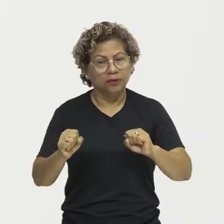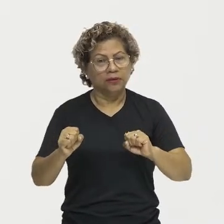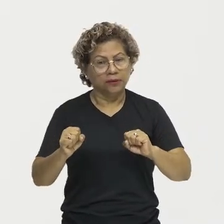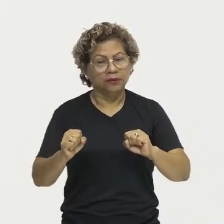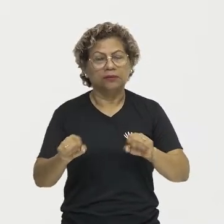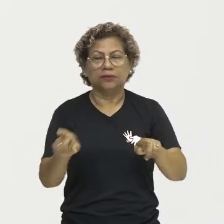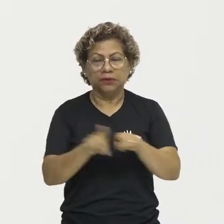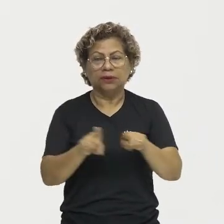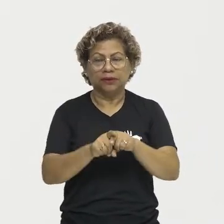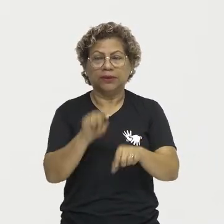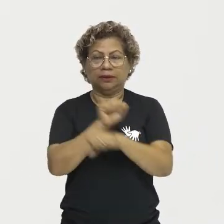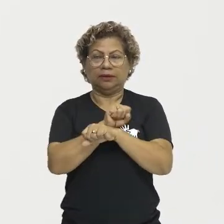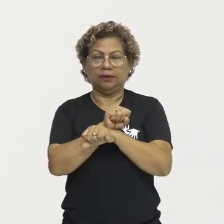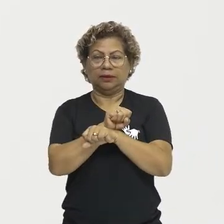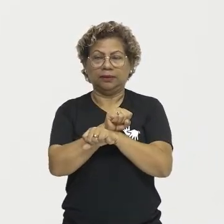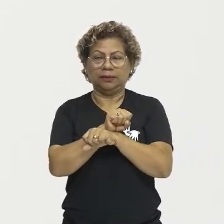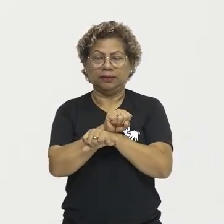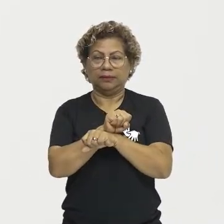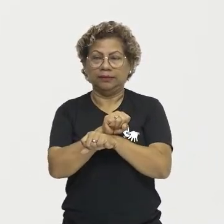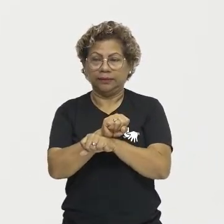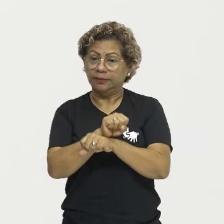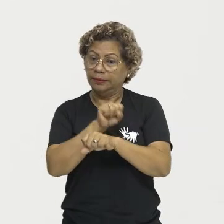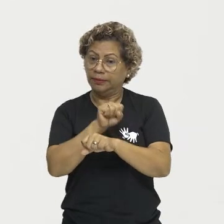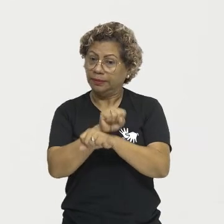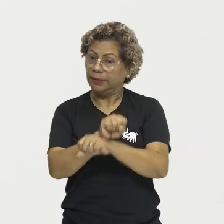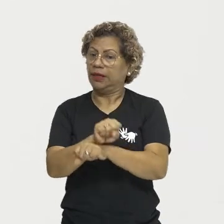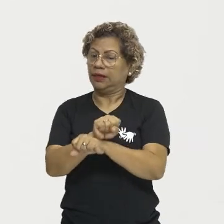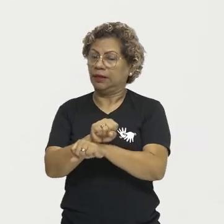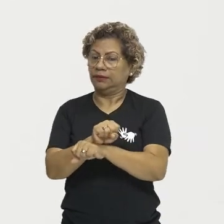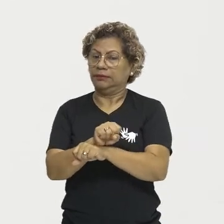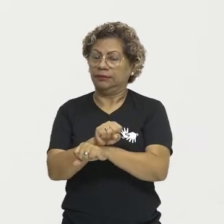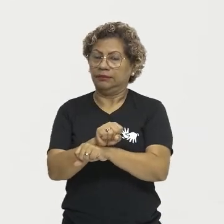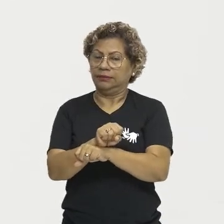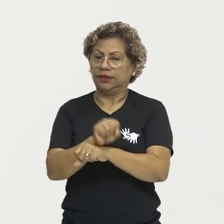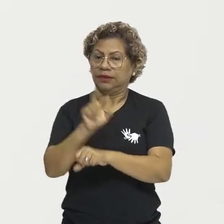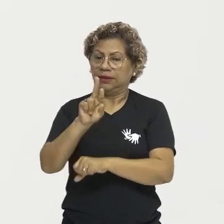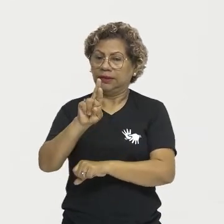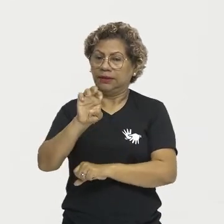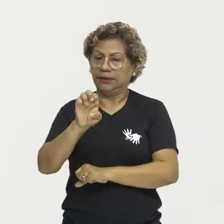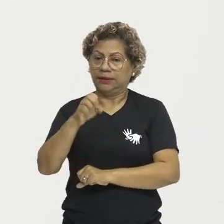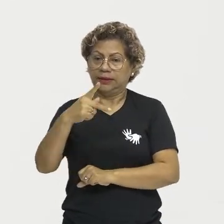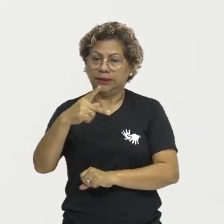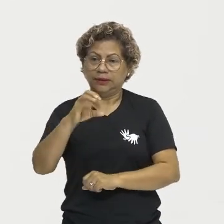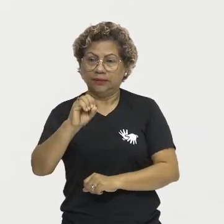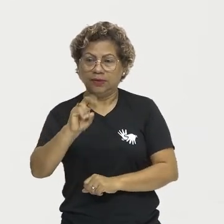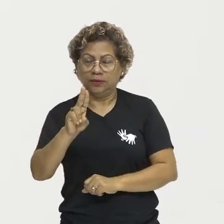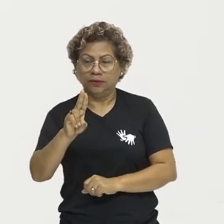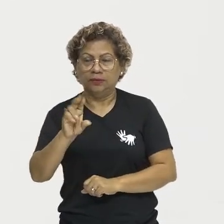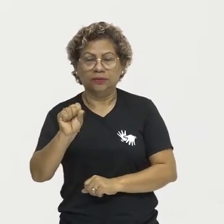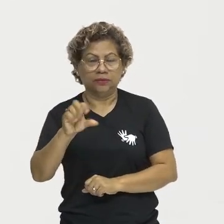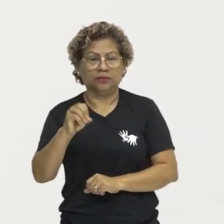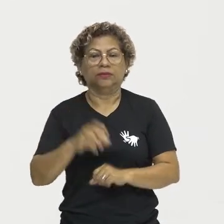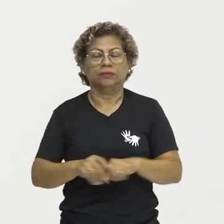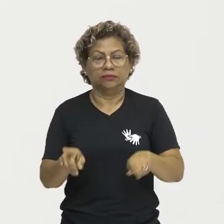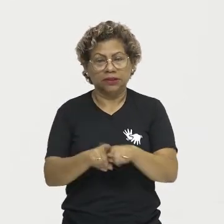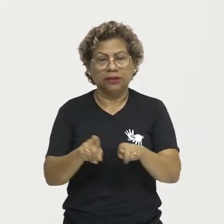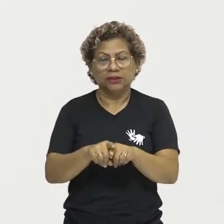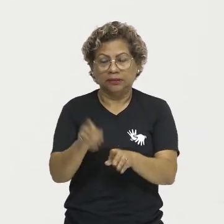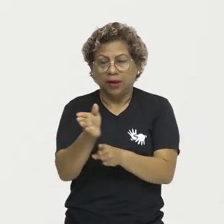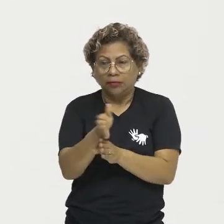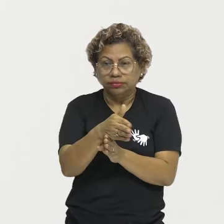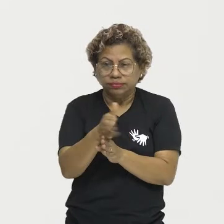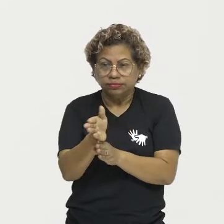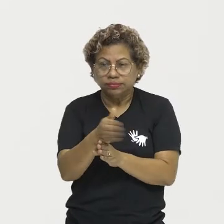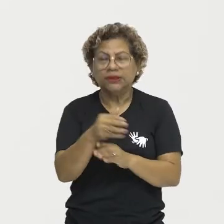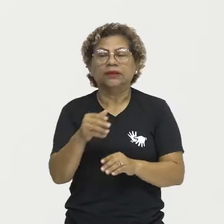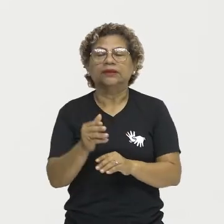também ficar parado, né? Ficar em repouso. E também sustentar um corpo, que é a questão do equilíbrio, né? A gente tem aí